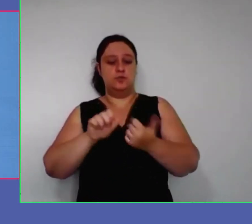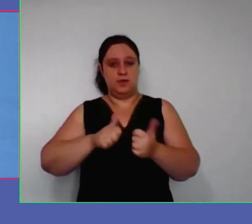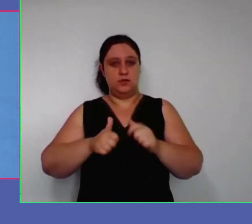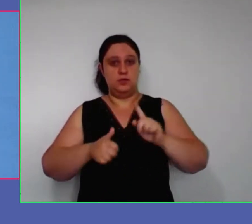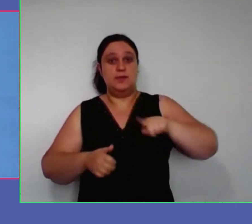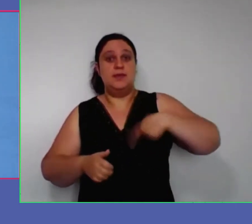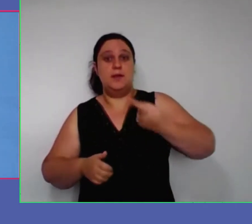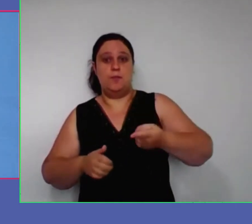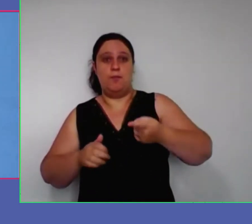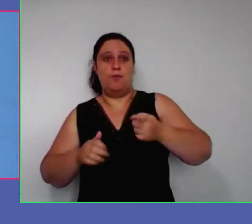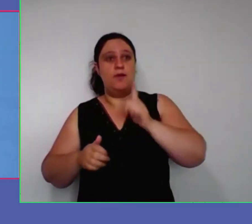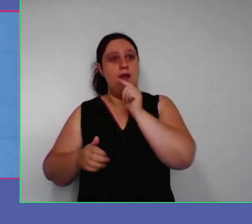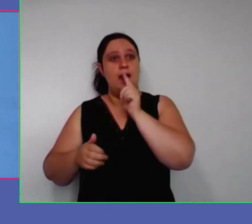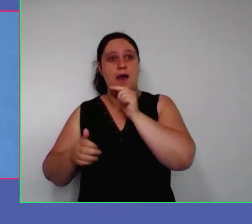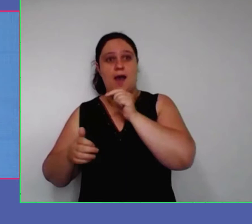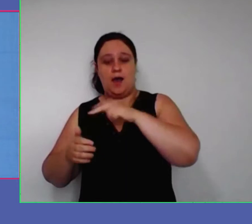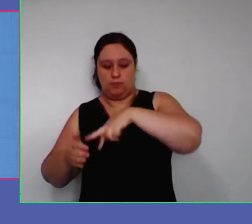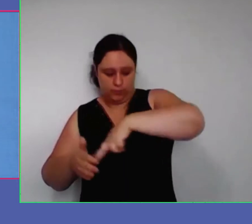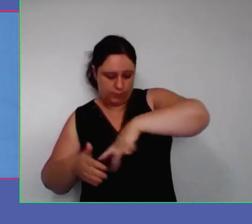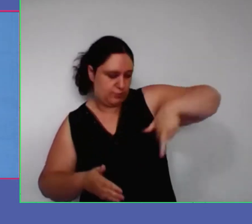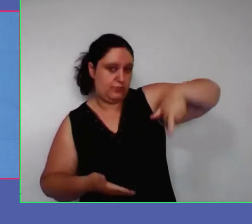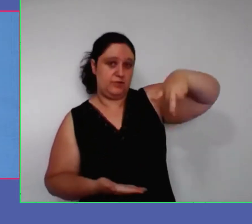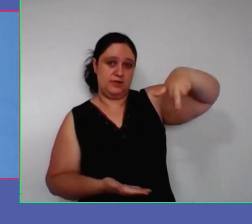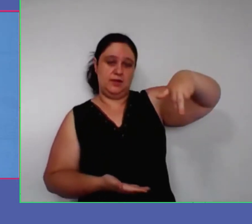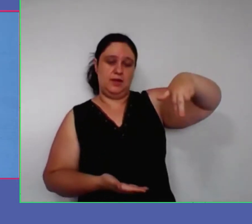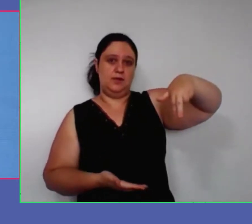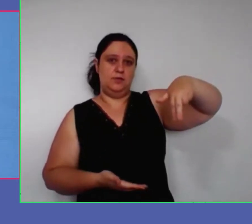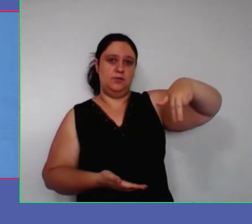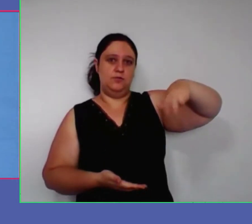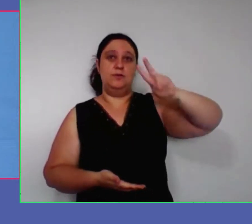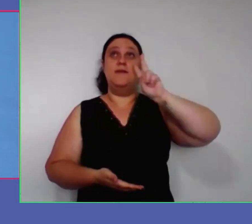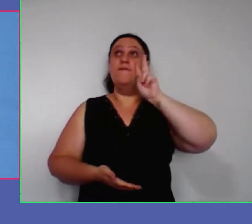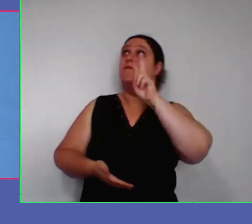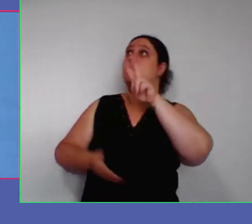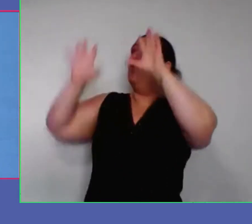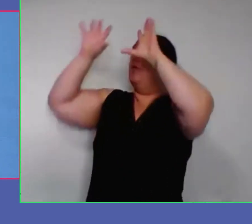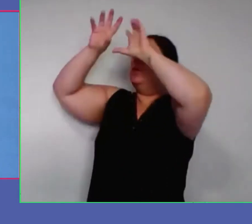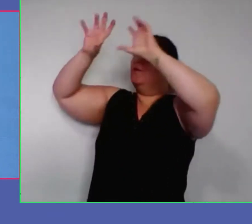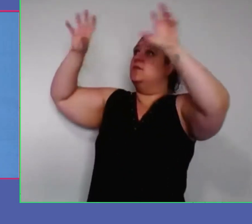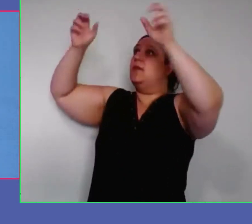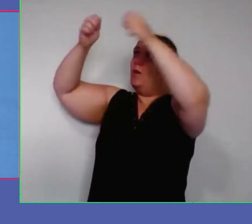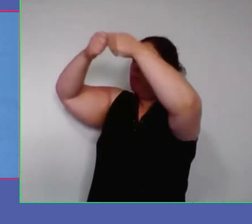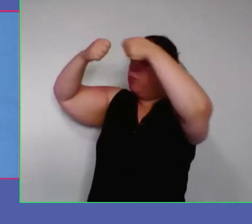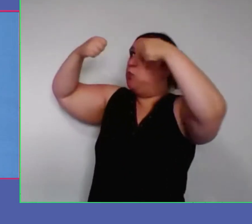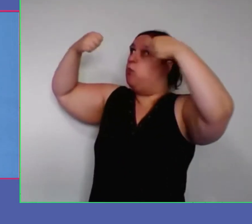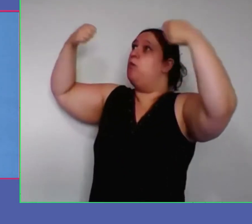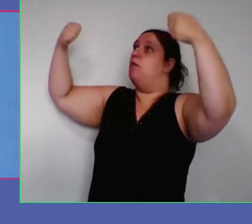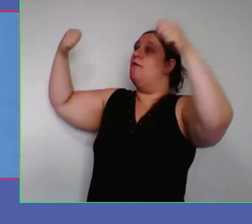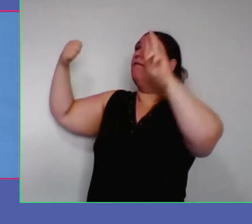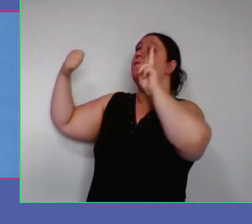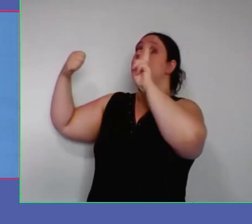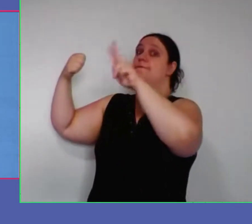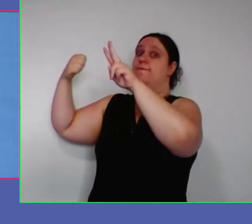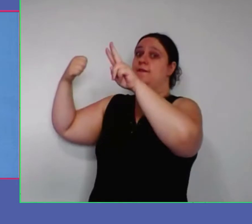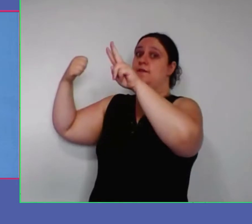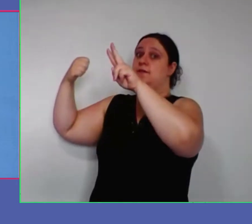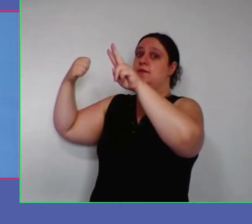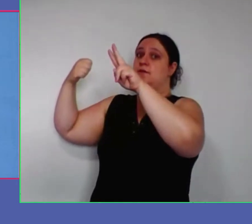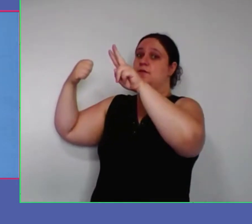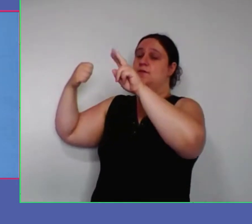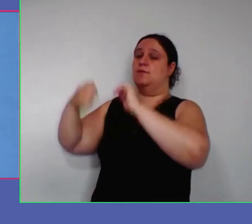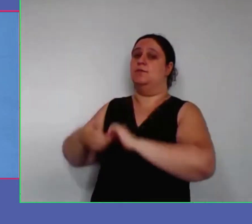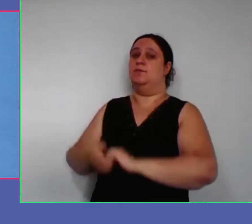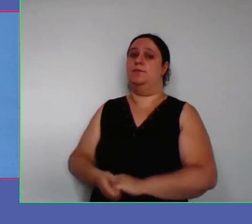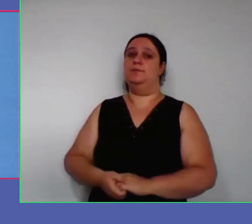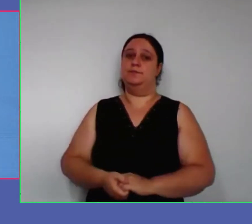água, e eis que se lhe abriram os céus, e viu. Aqui